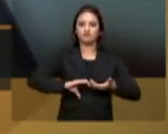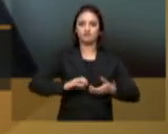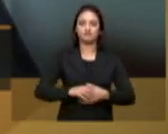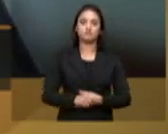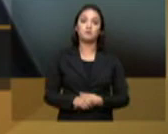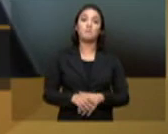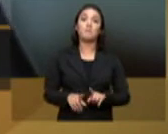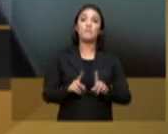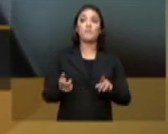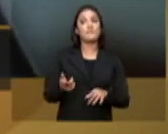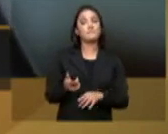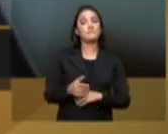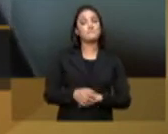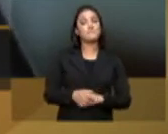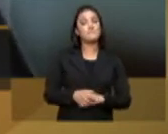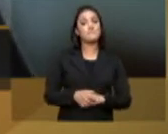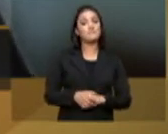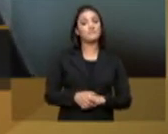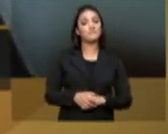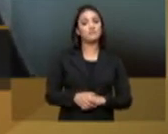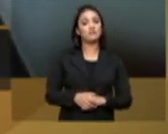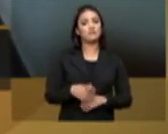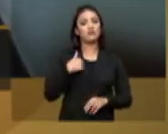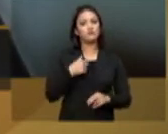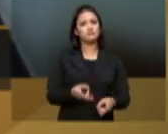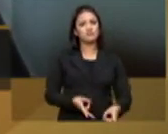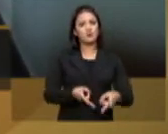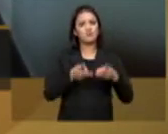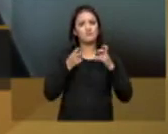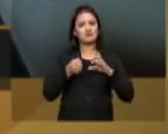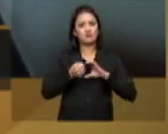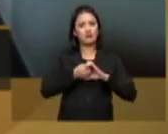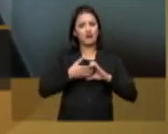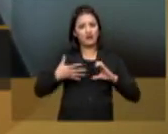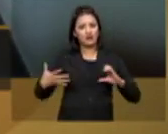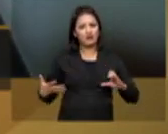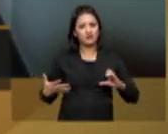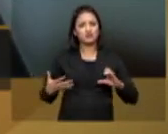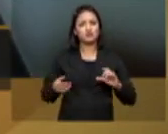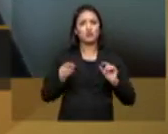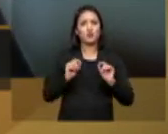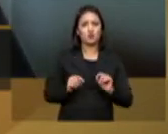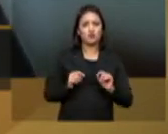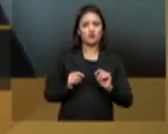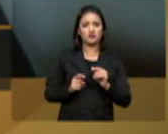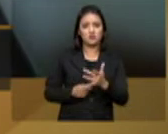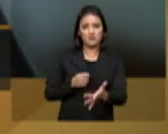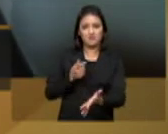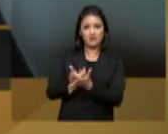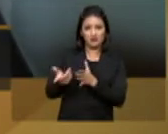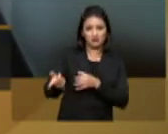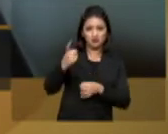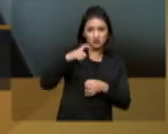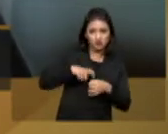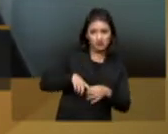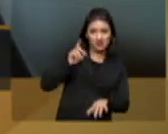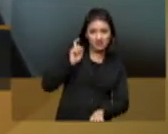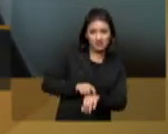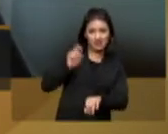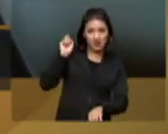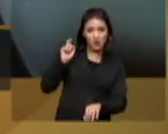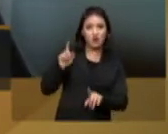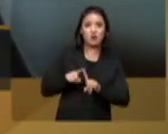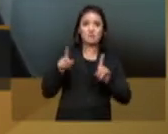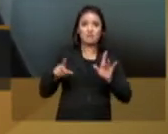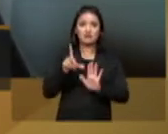De outro modo, noto que é característica da retributividade imediata, o que